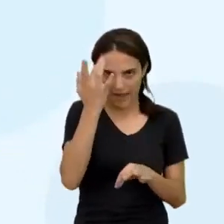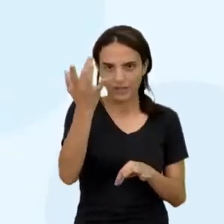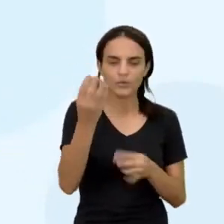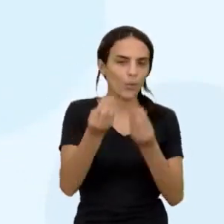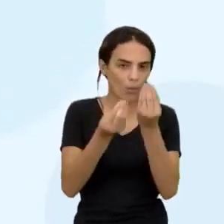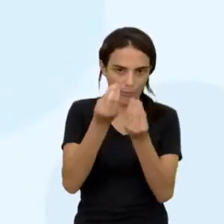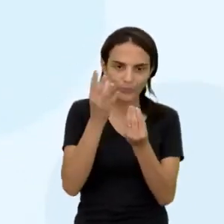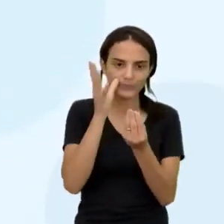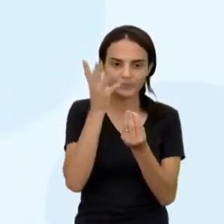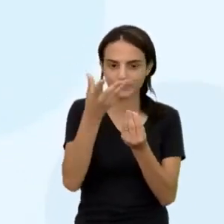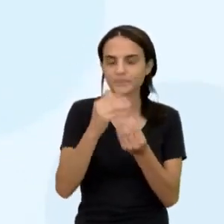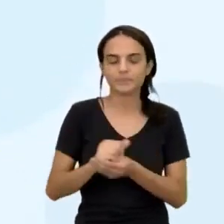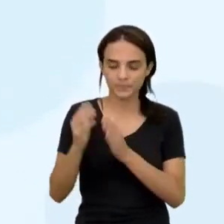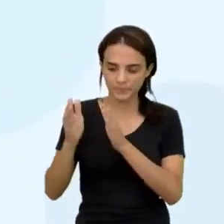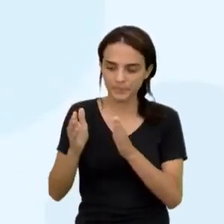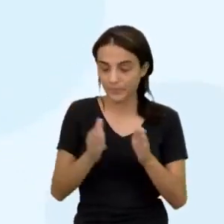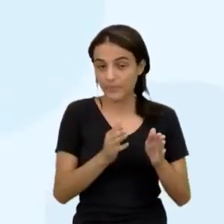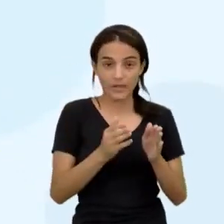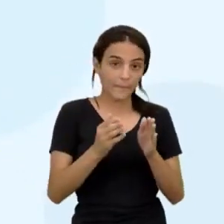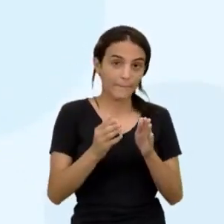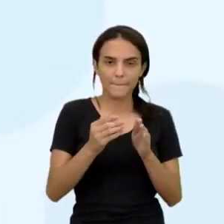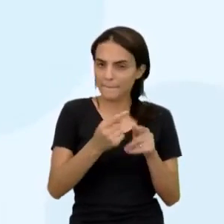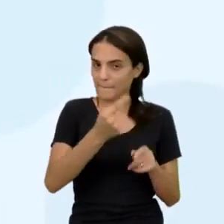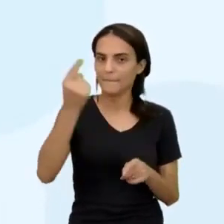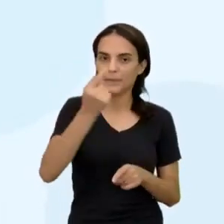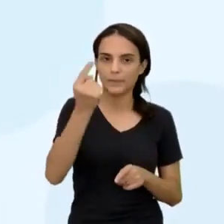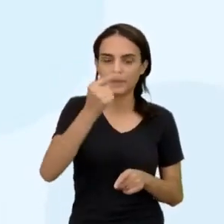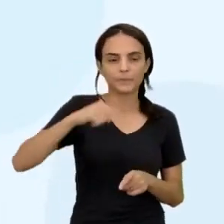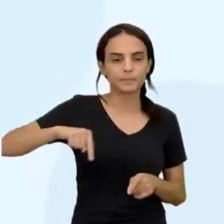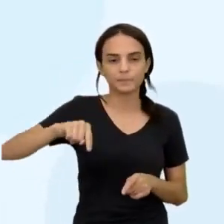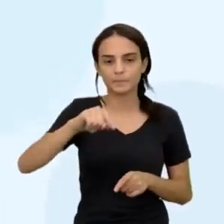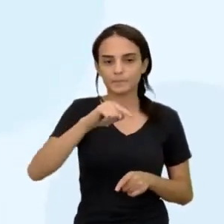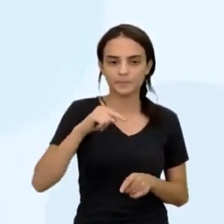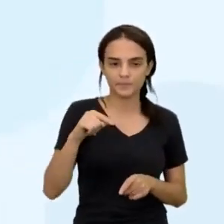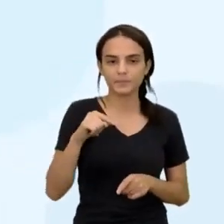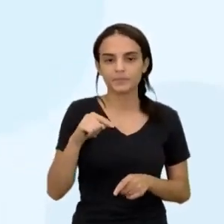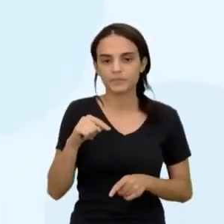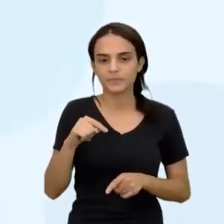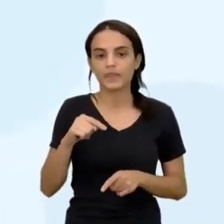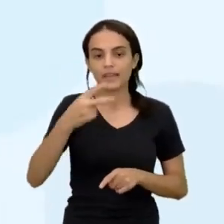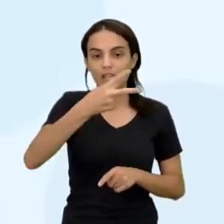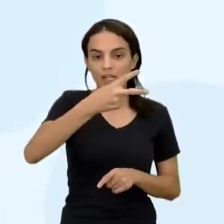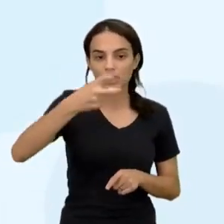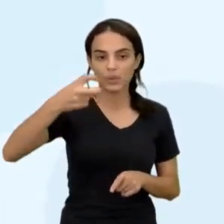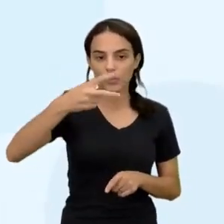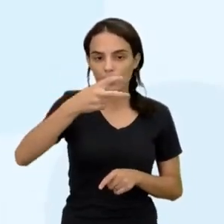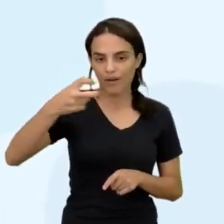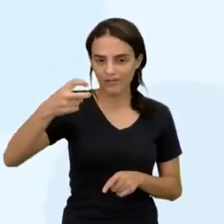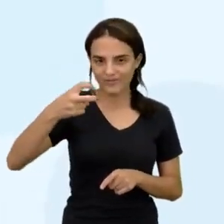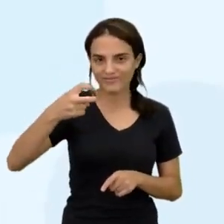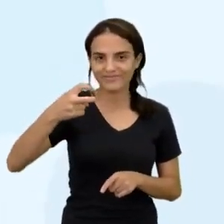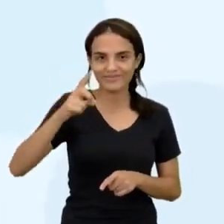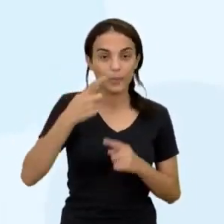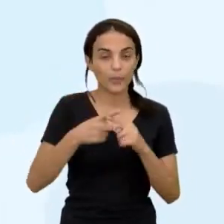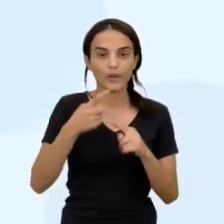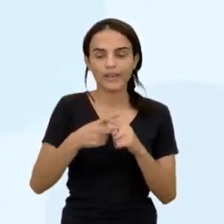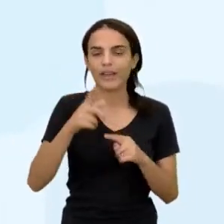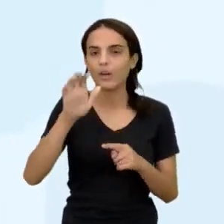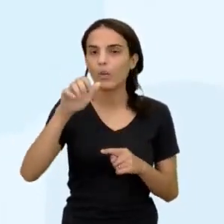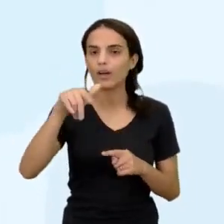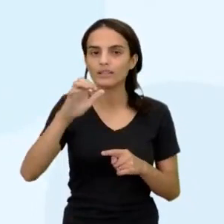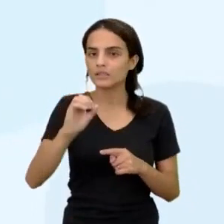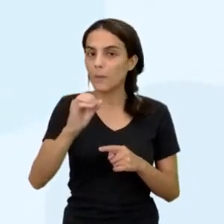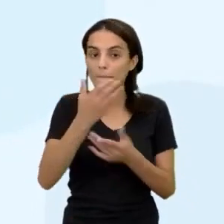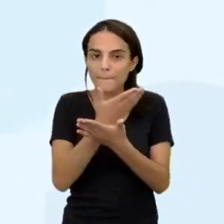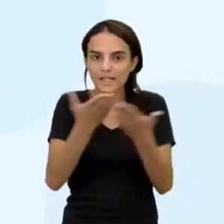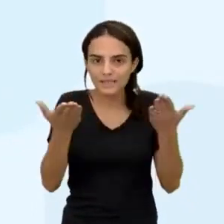ó? Então, passo a passo. Primeira coisa que a gente vai fazer é abaixar o sinal de igual, ó. Porque a equação não pode nunca perder